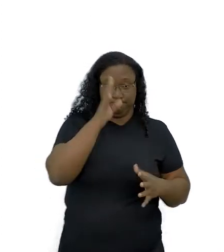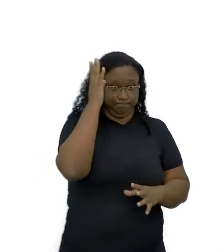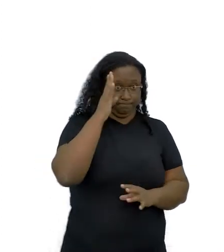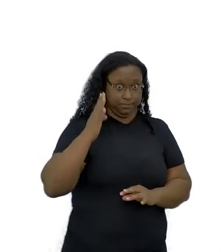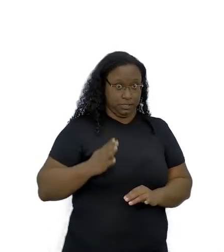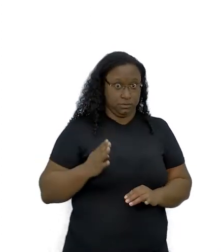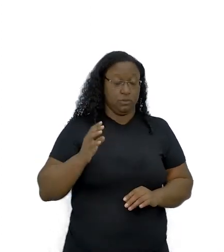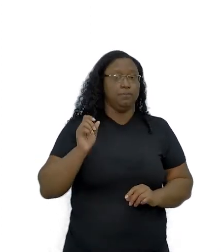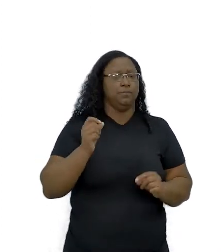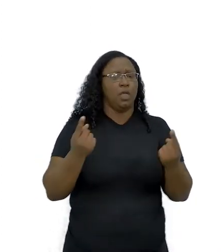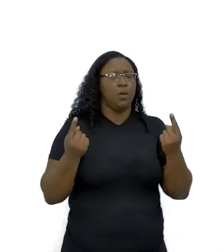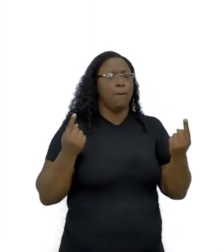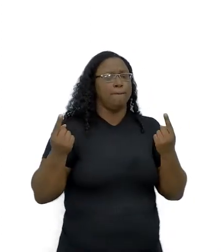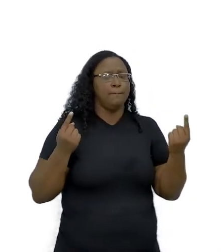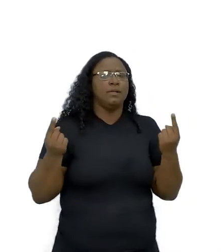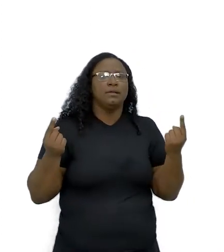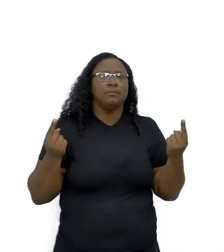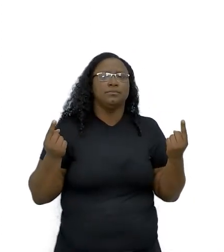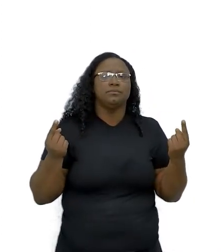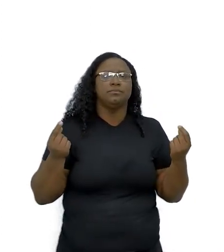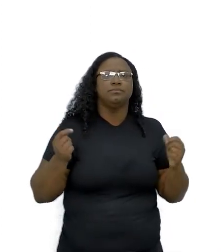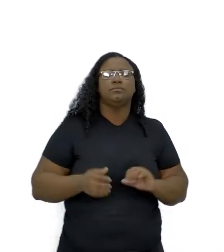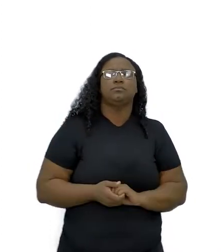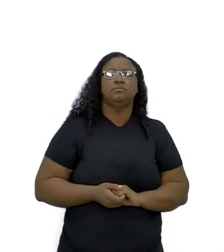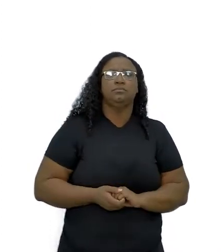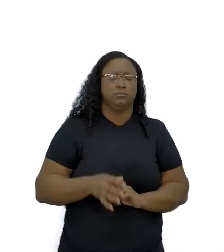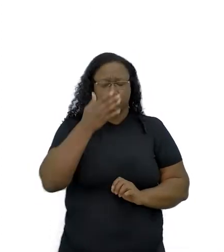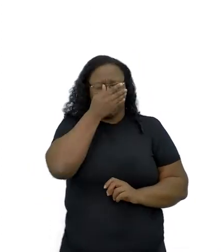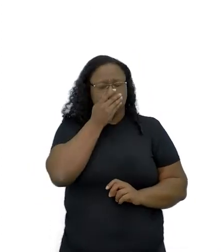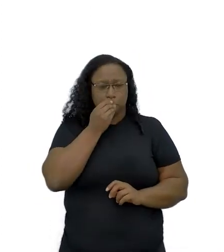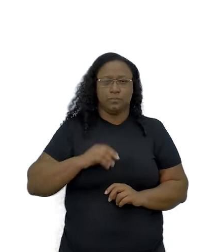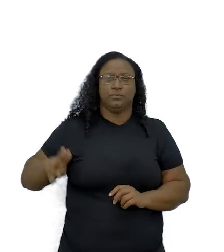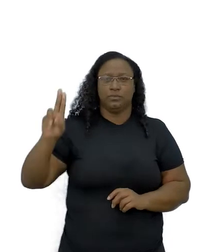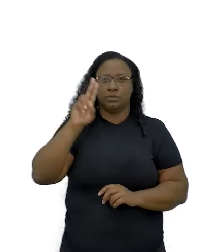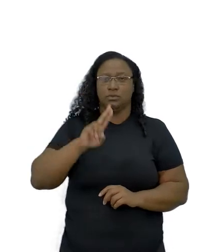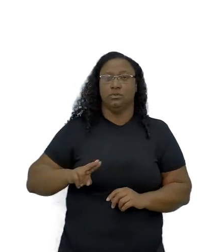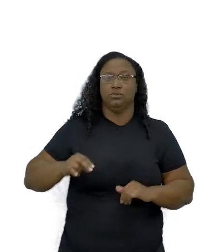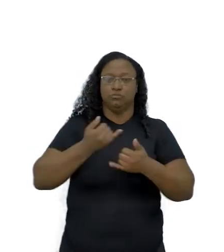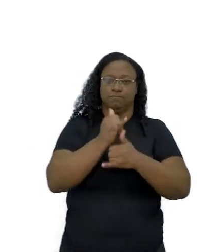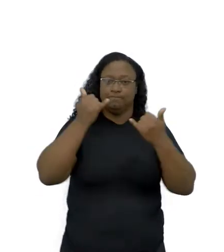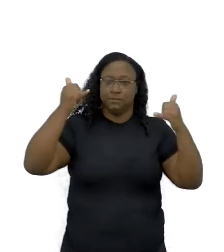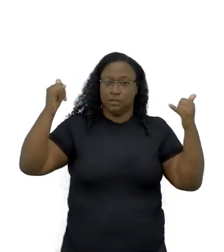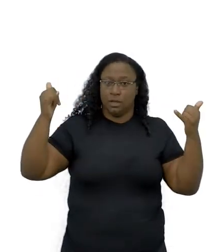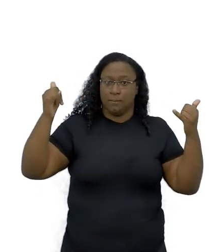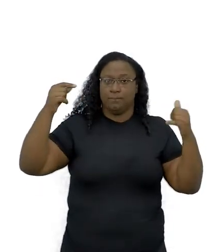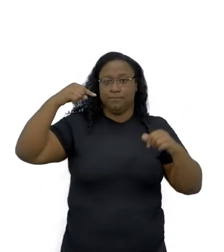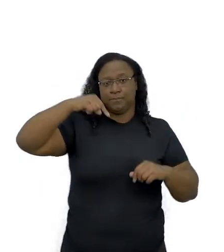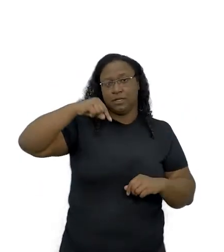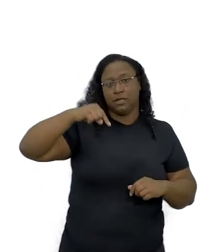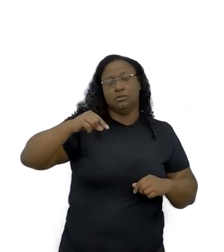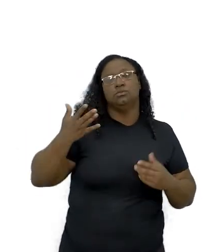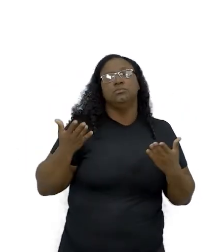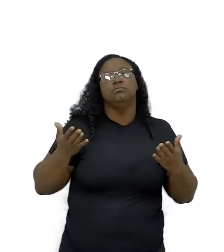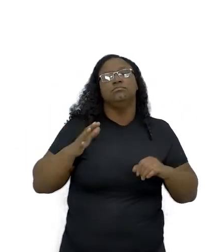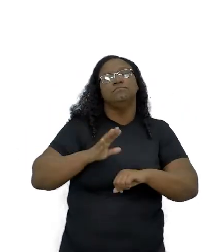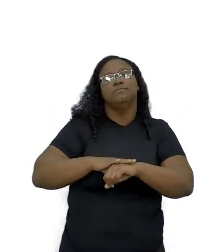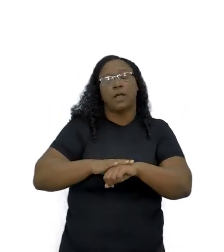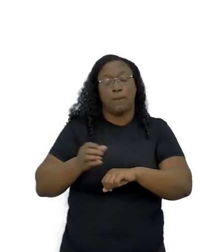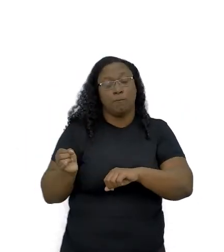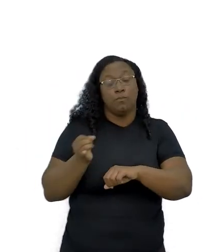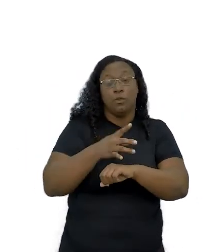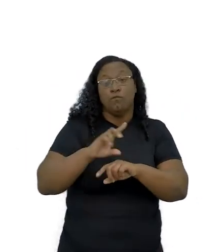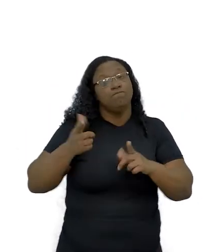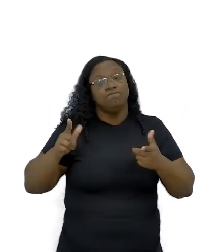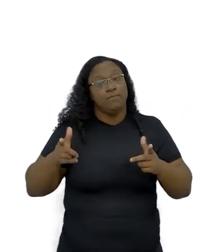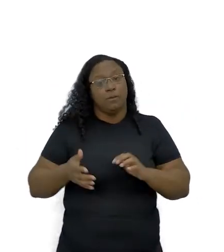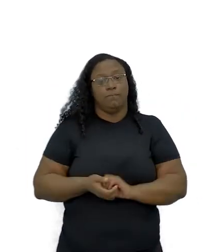vamos comparar o consumo de energia, e é qualquer tipo de energia neste caso, proveniente de fontes renováveis e não renováveis,